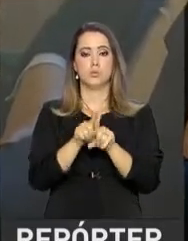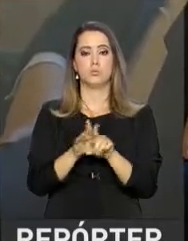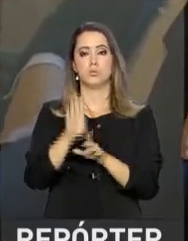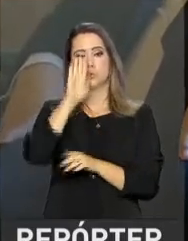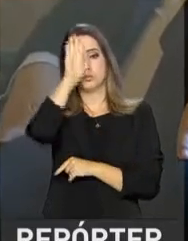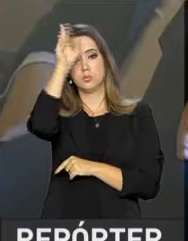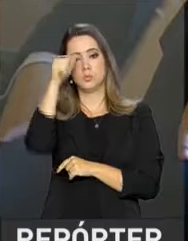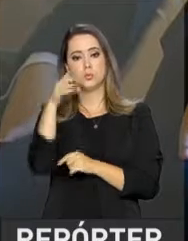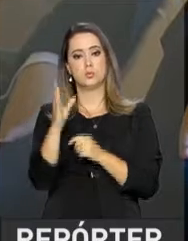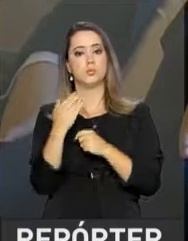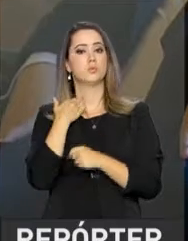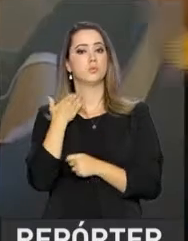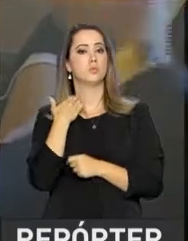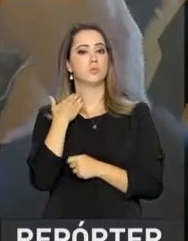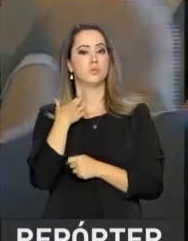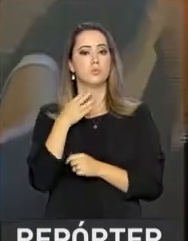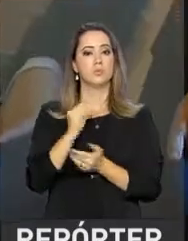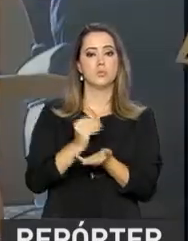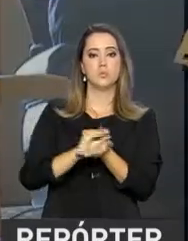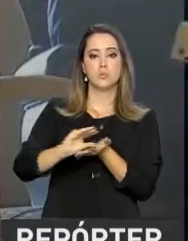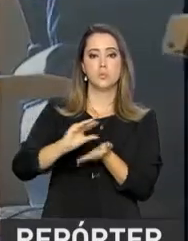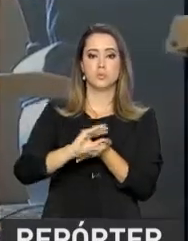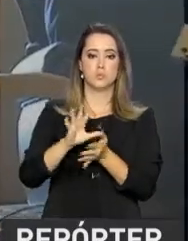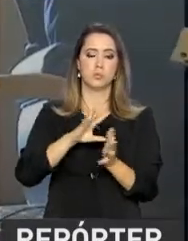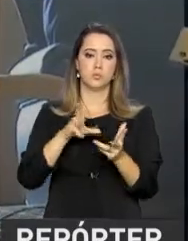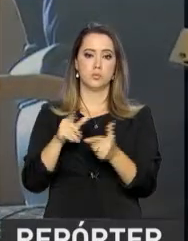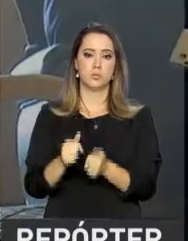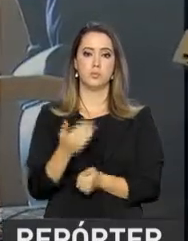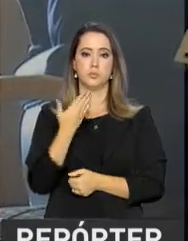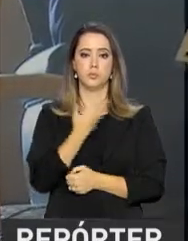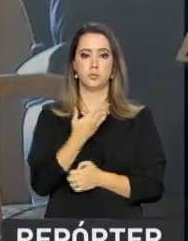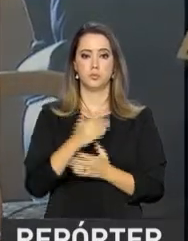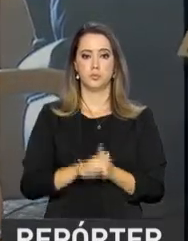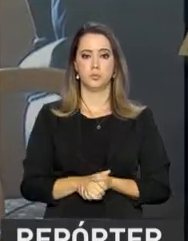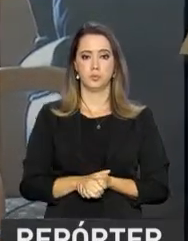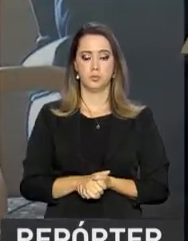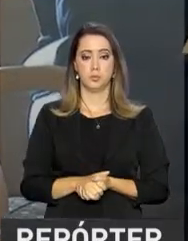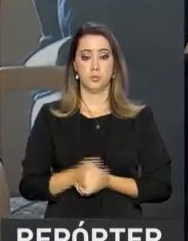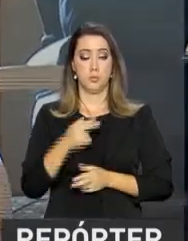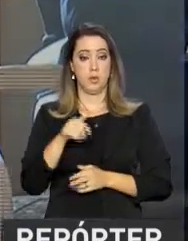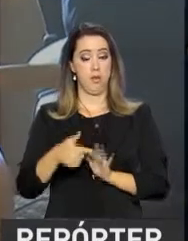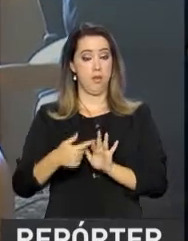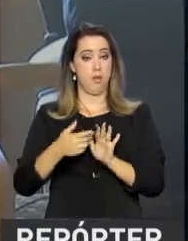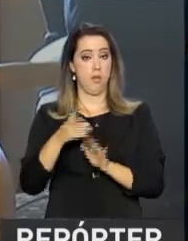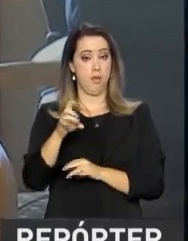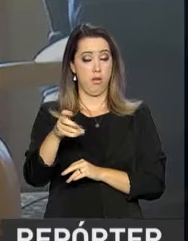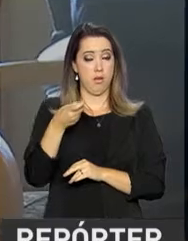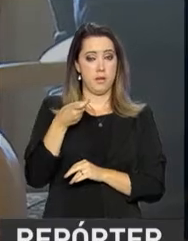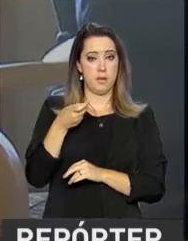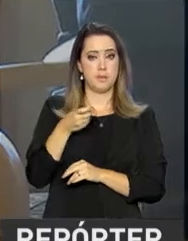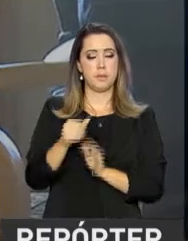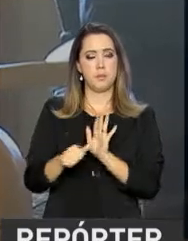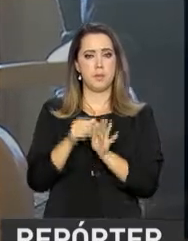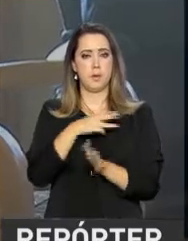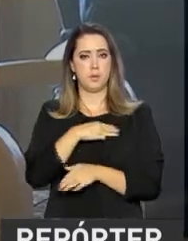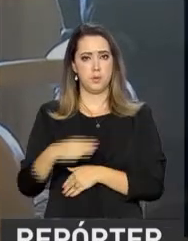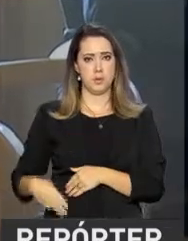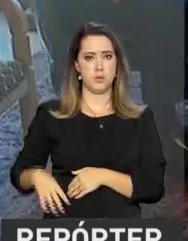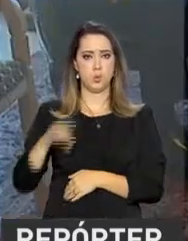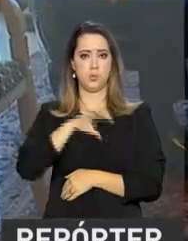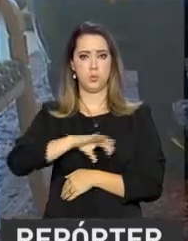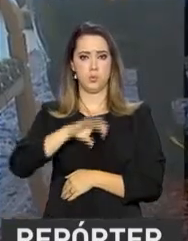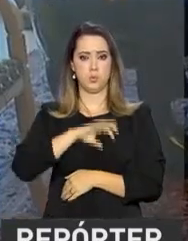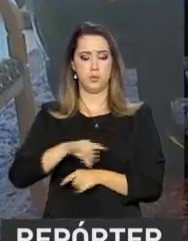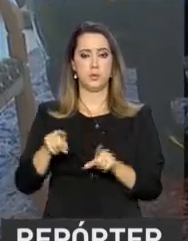dos principais bancos de investimento do mundo, José Manuel Durão Barroso. Ex-primeiro-ministro de Portugal e ex-presidente